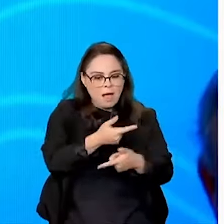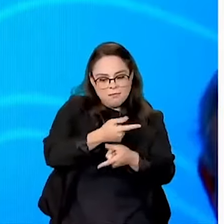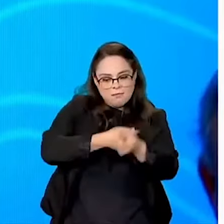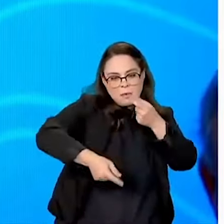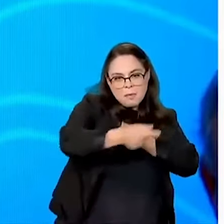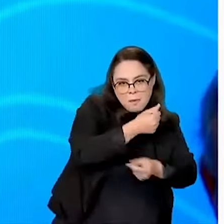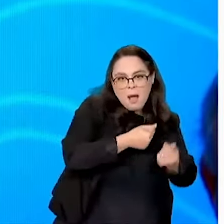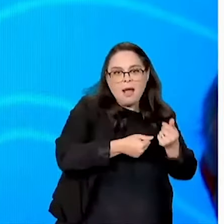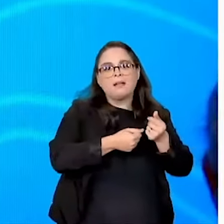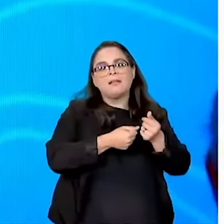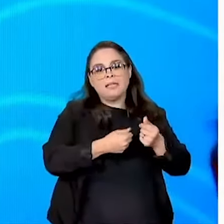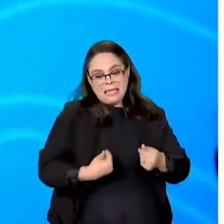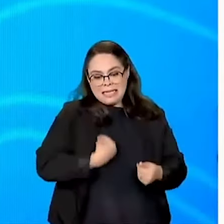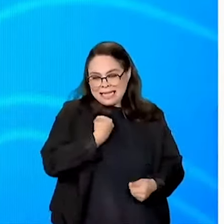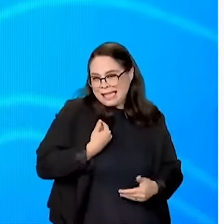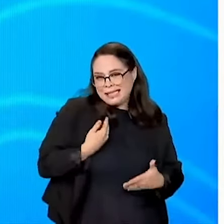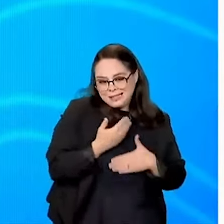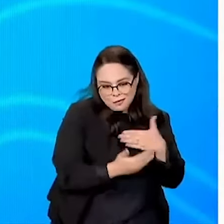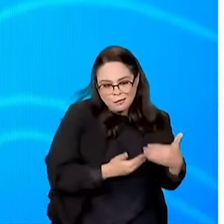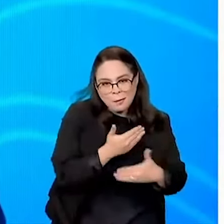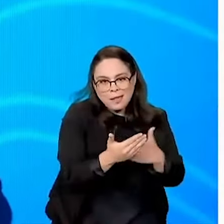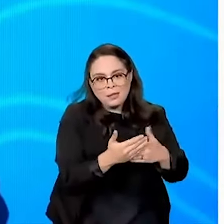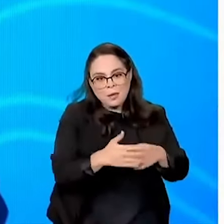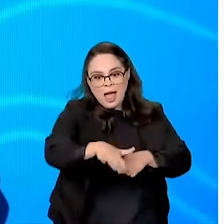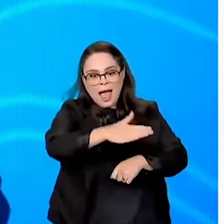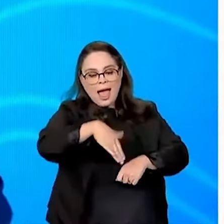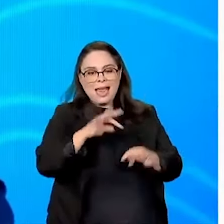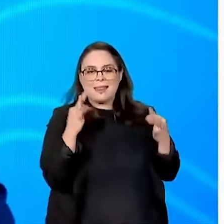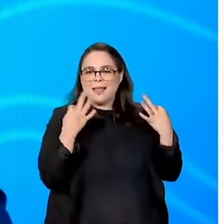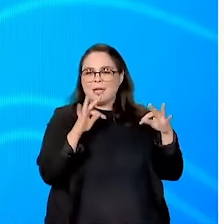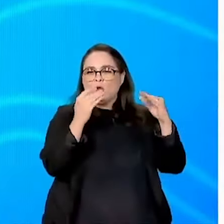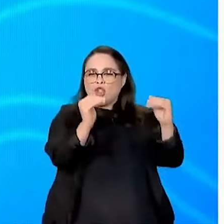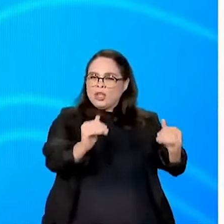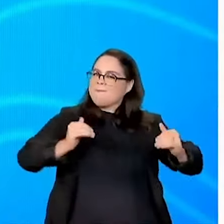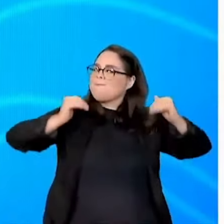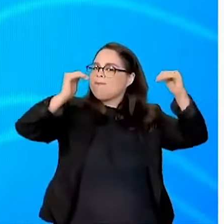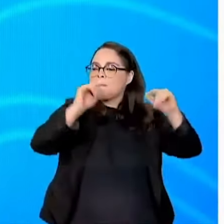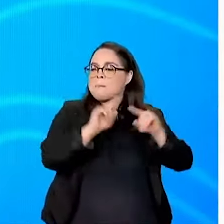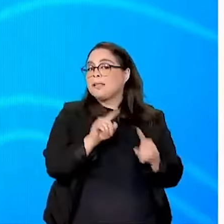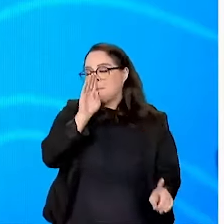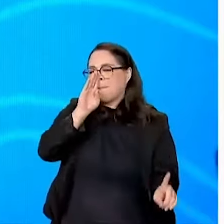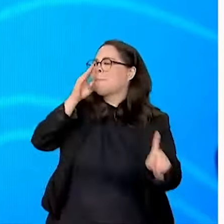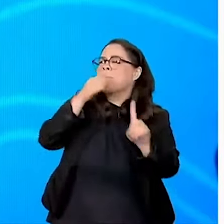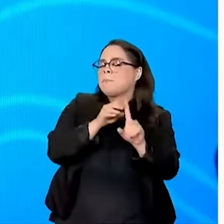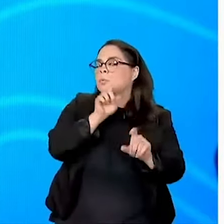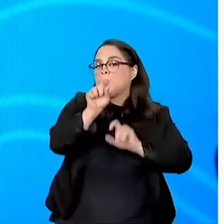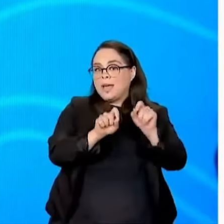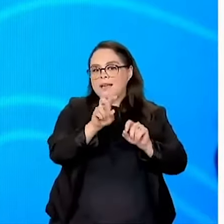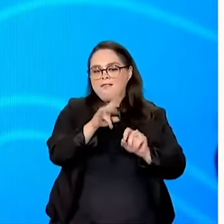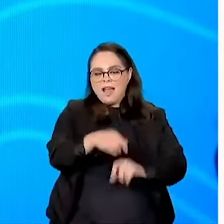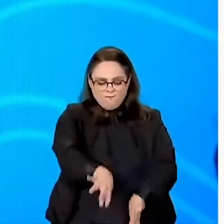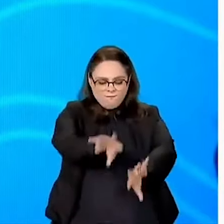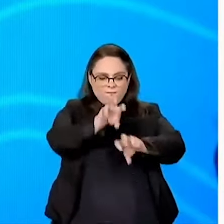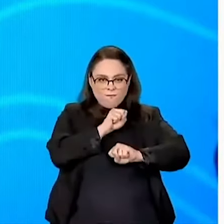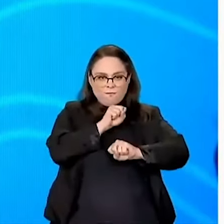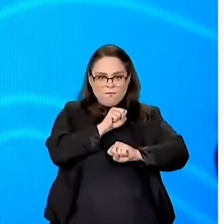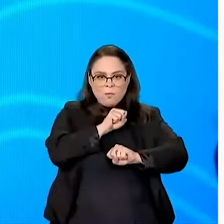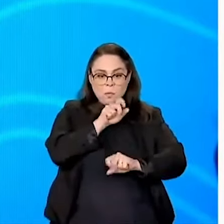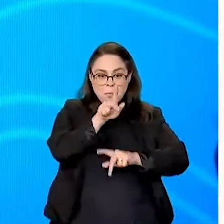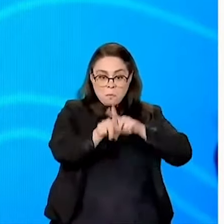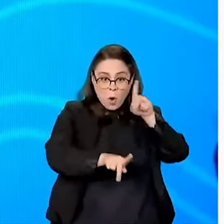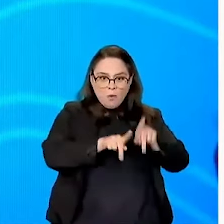de divisas e de desenvolvimento de um setor de alta tecnologia. Mas, sobretudo, ganhará o